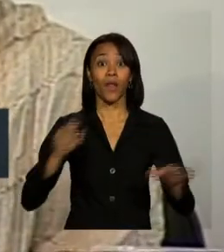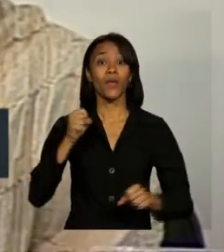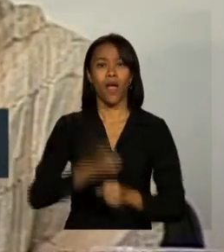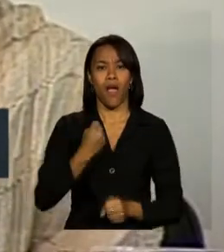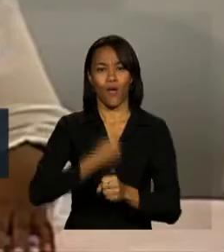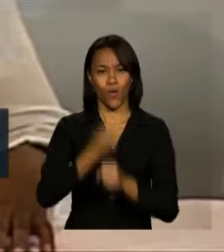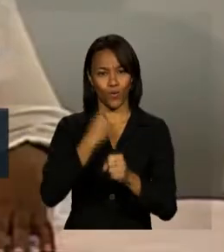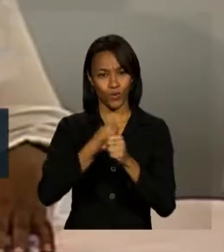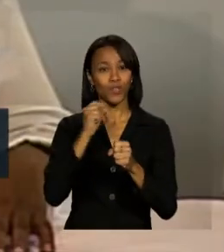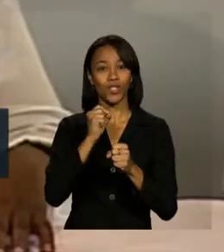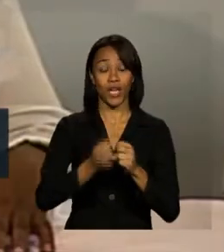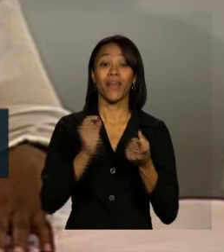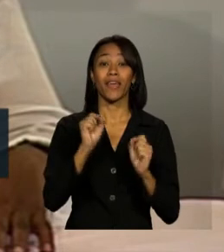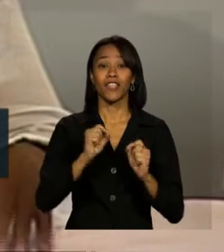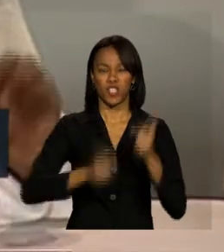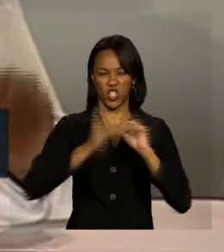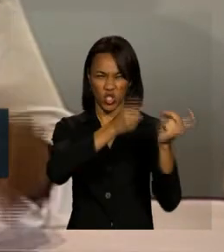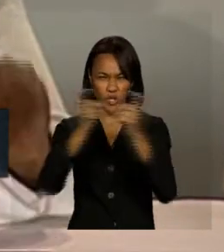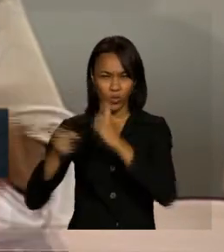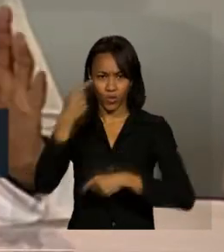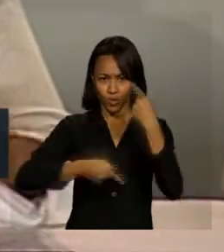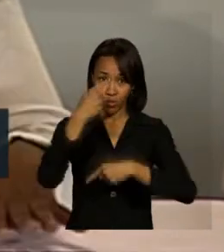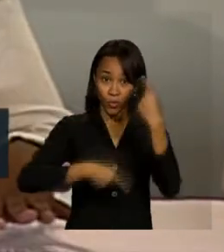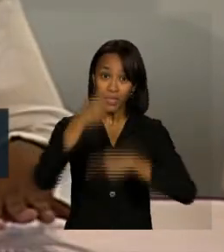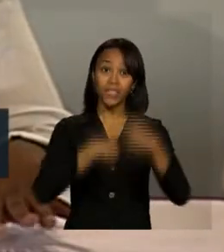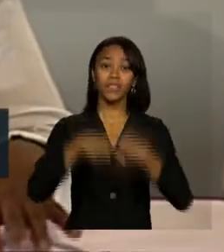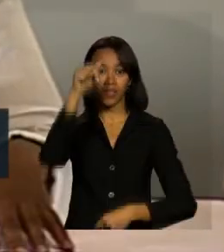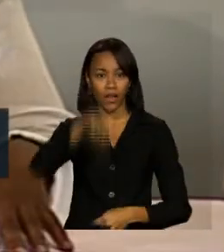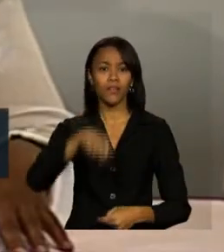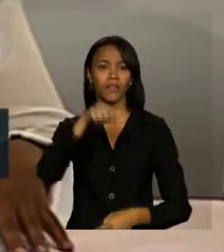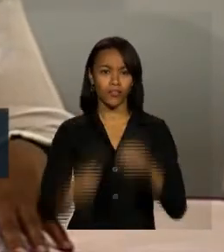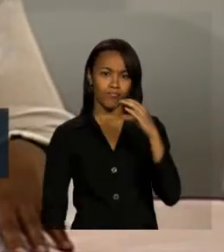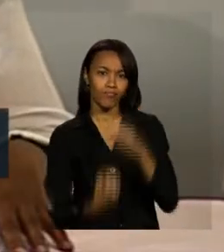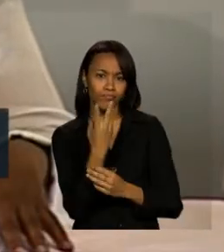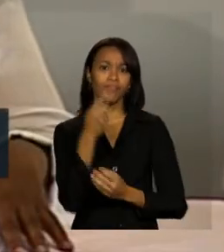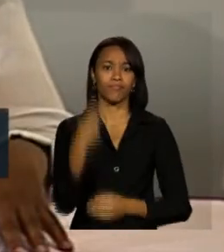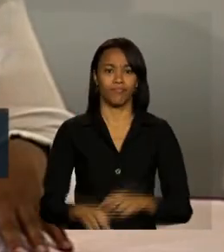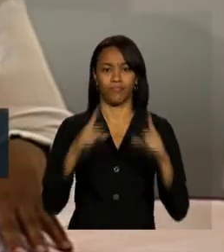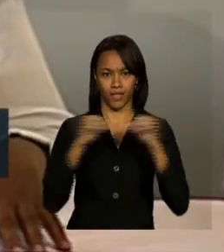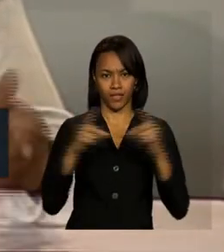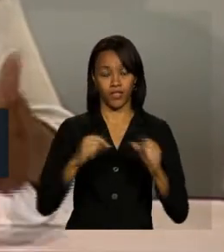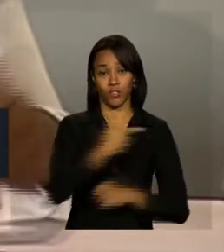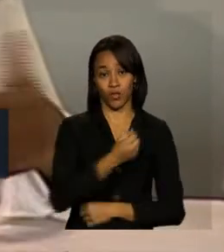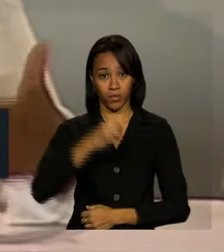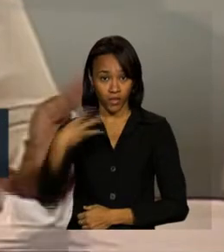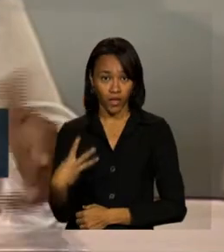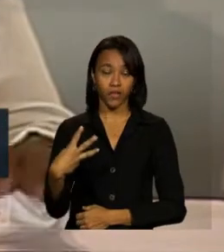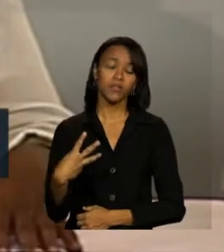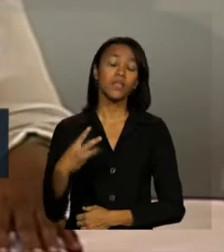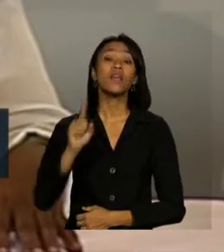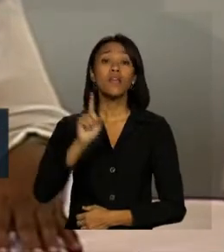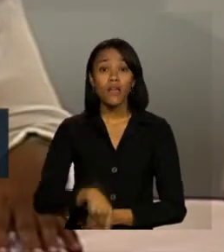construção das políticas de igualdade racial em âmbito federal em 2003. E é com